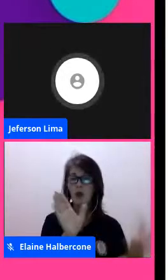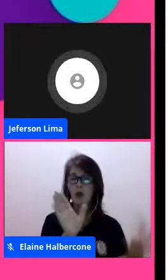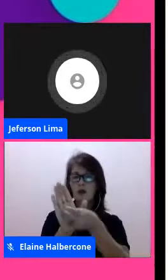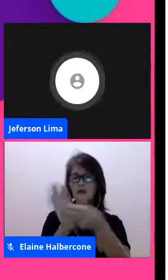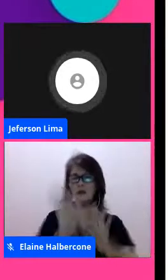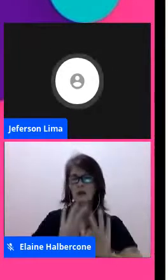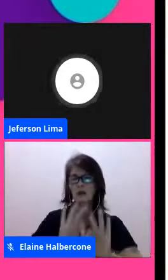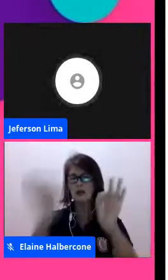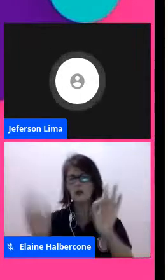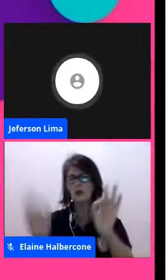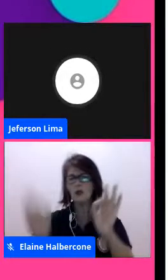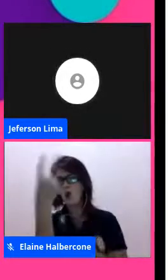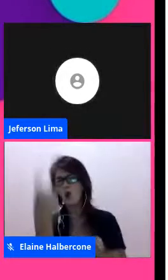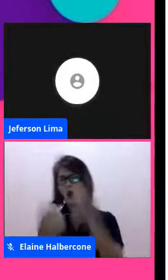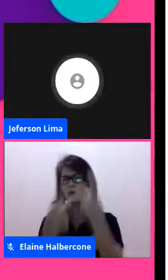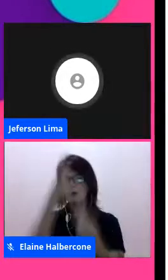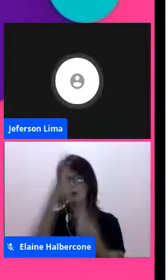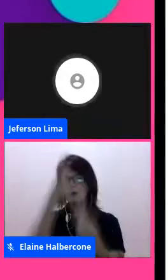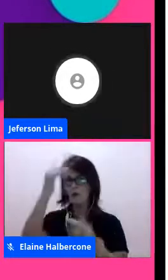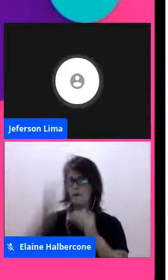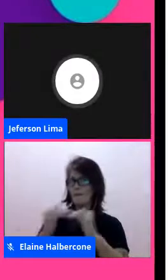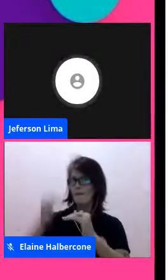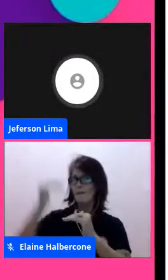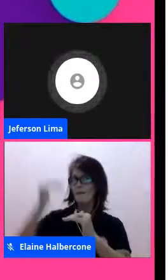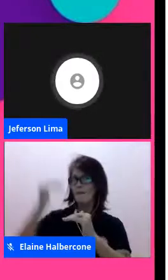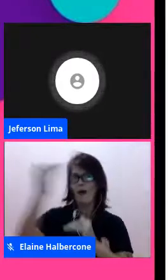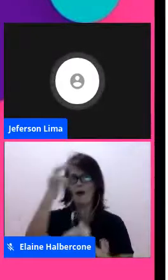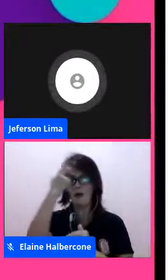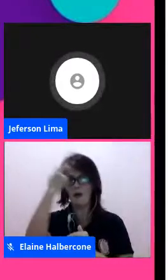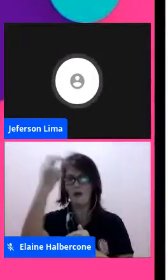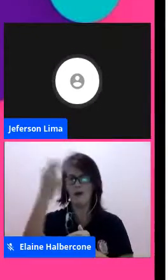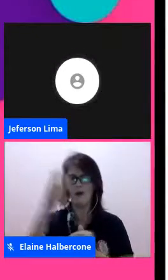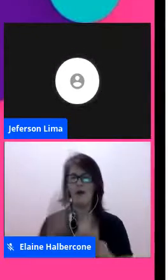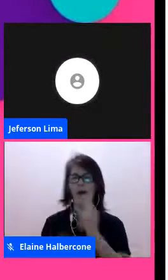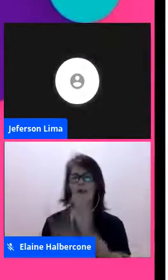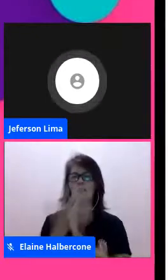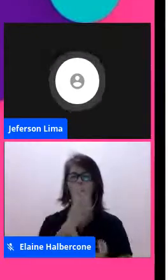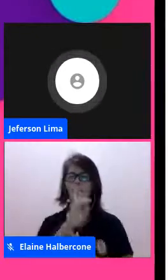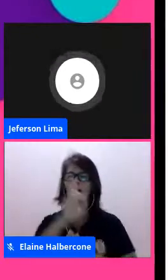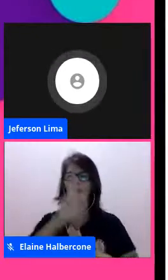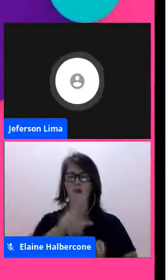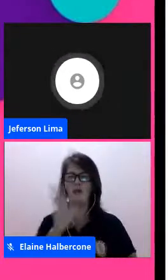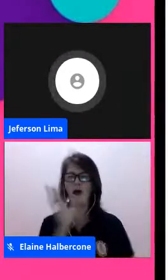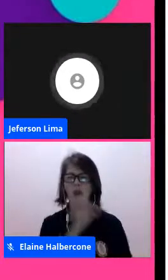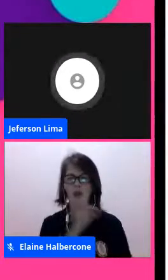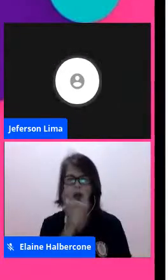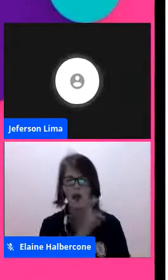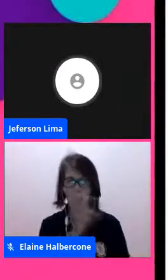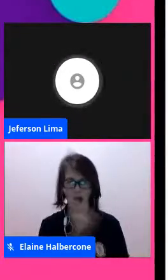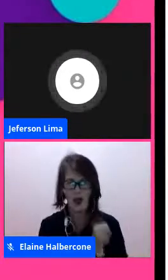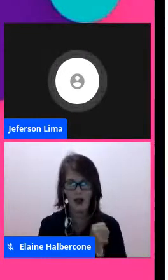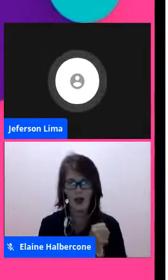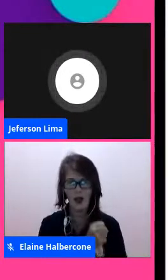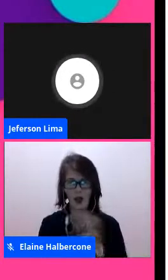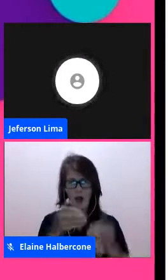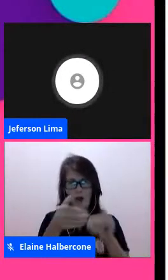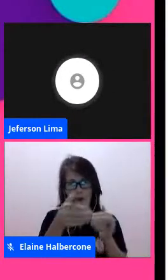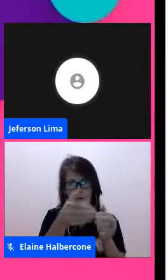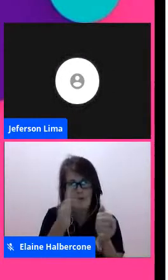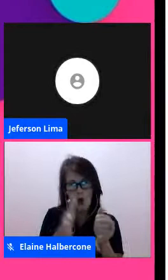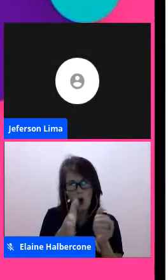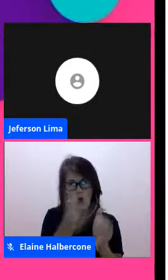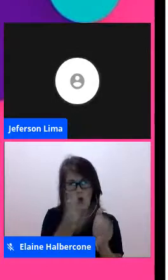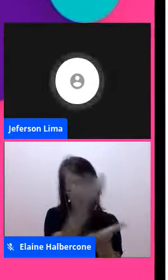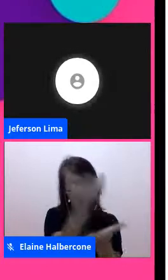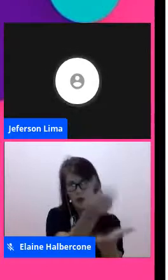Algumas pessoas iam um pouquinho além e desenvolviam soluções aí, né? Utilizando aí, né, porta serial e por aí